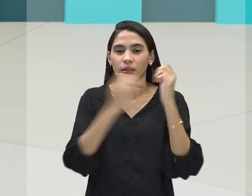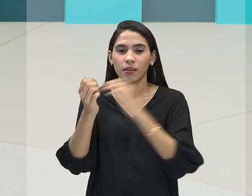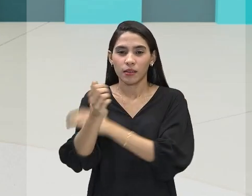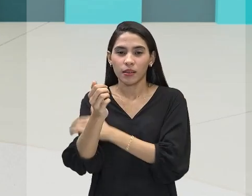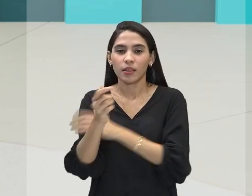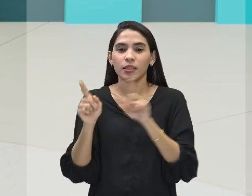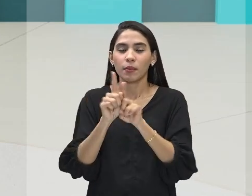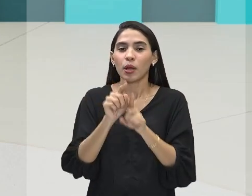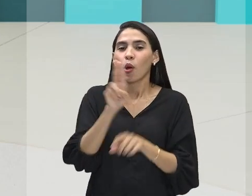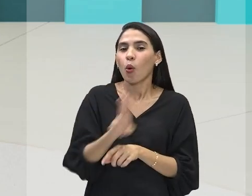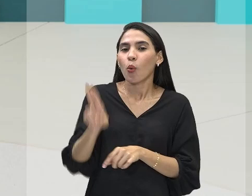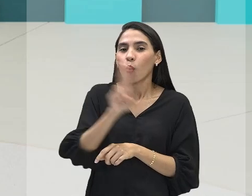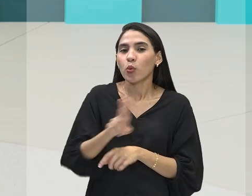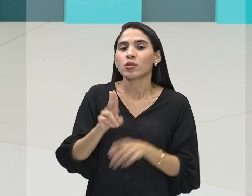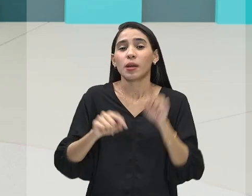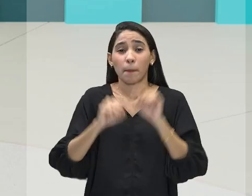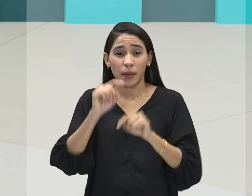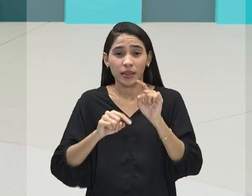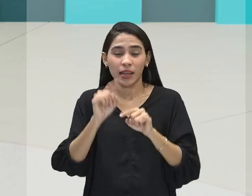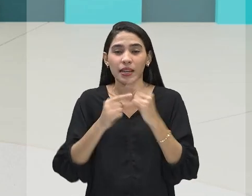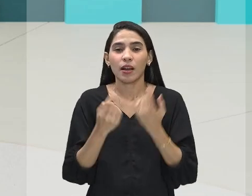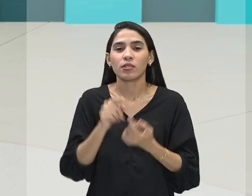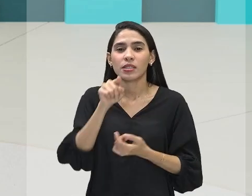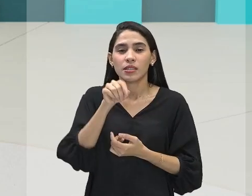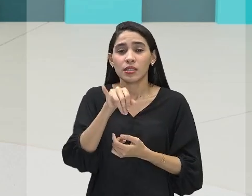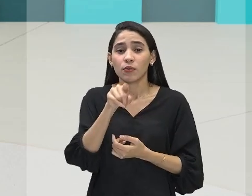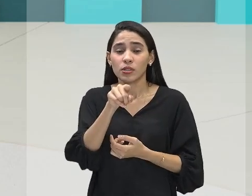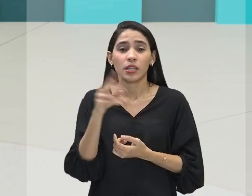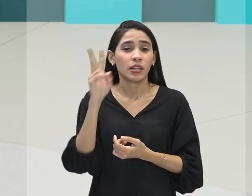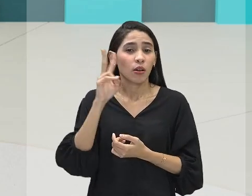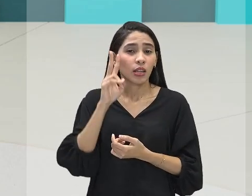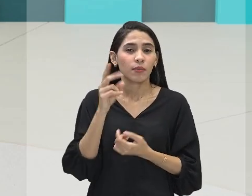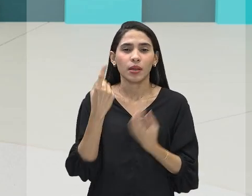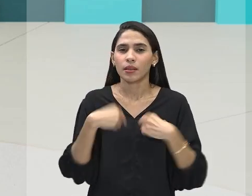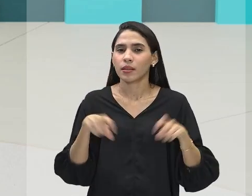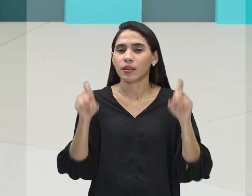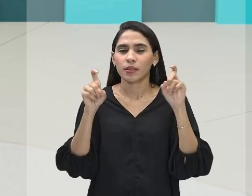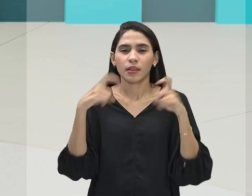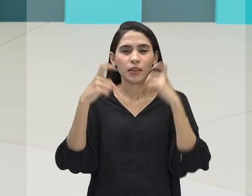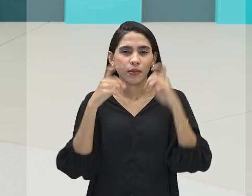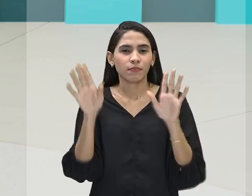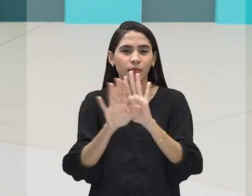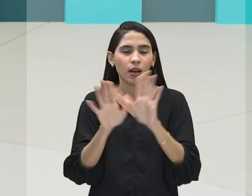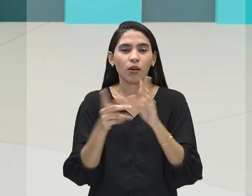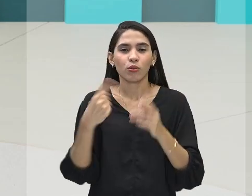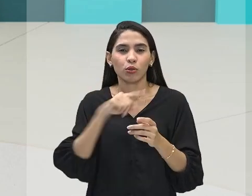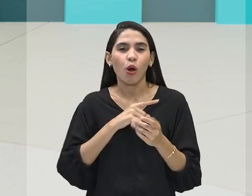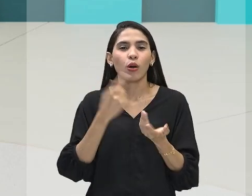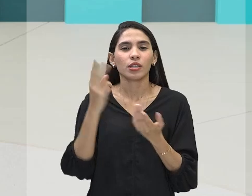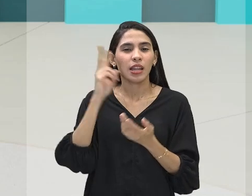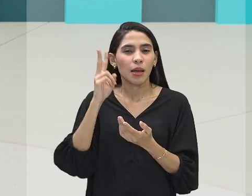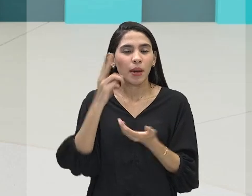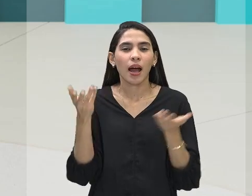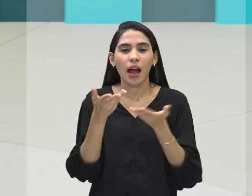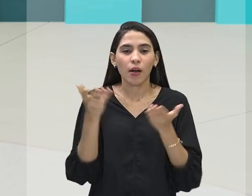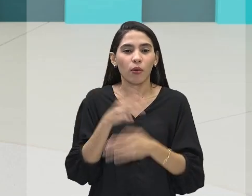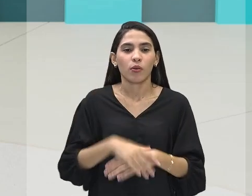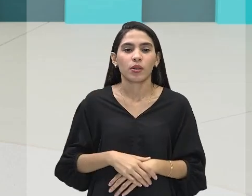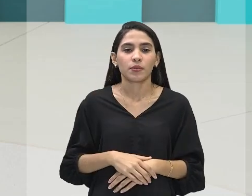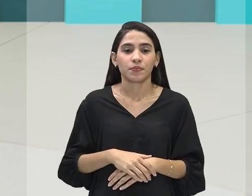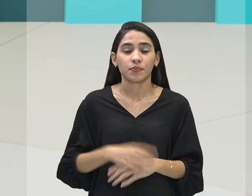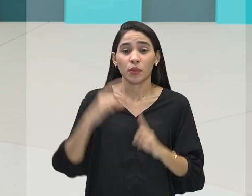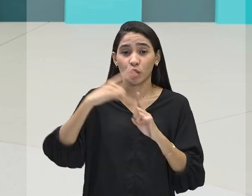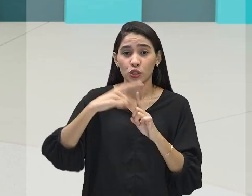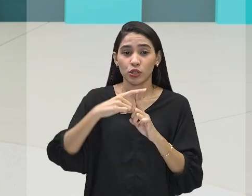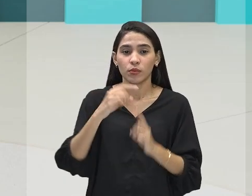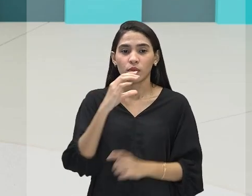utilizar alguns implementos. Se você não lembra, não se preocupa, a gente vai relembrar agora. Esse estilo que aparece nas imagens para